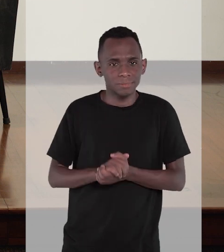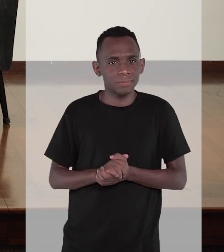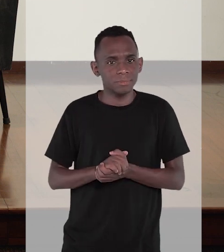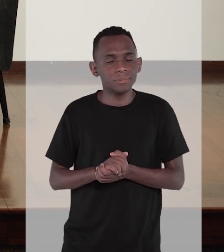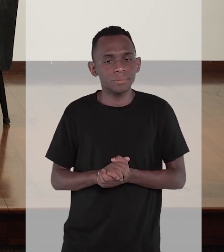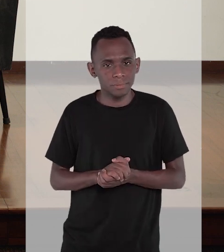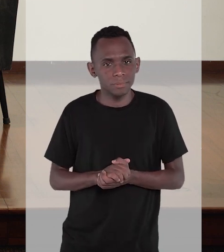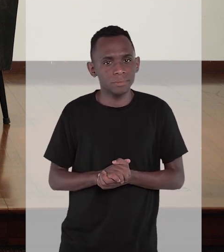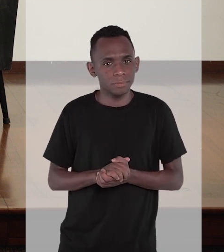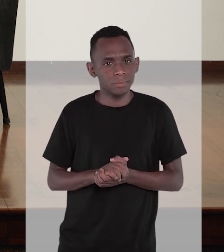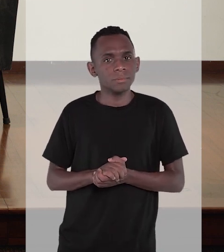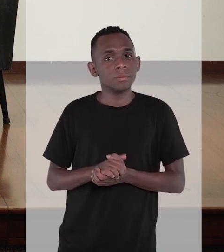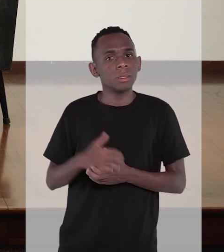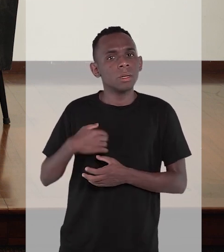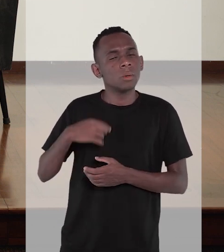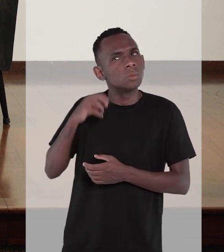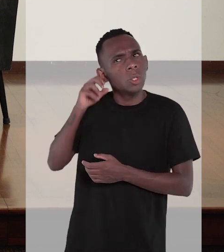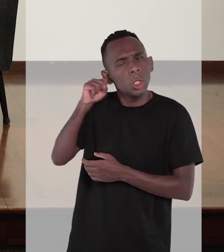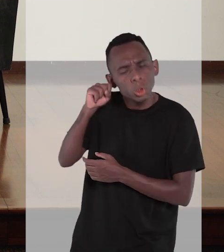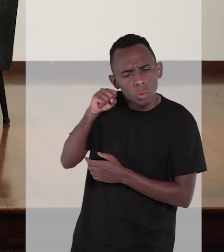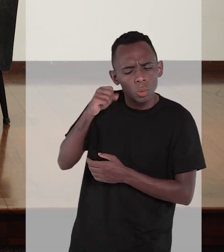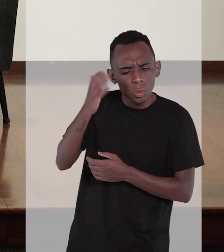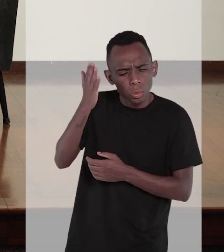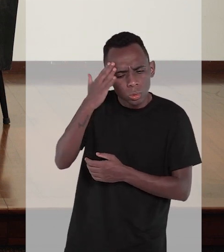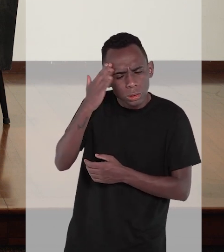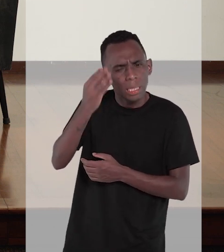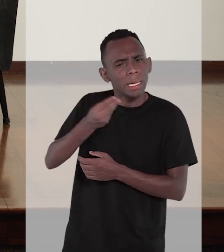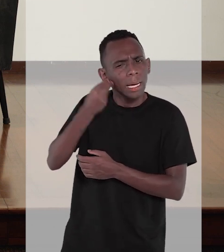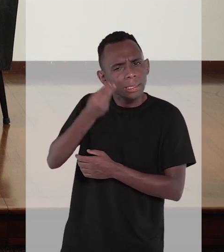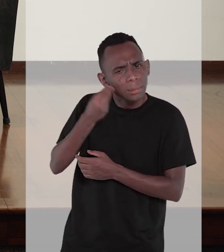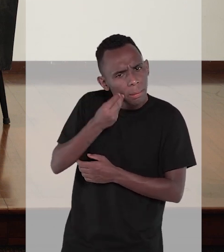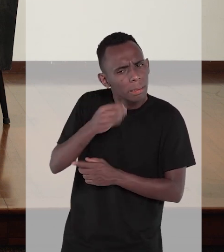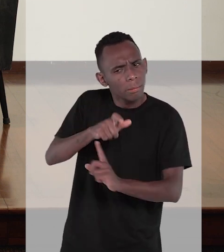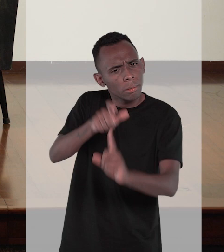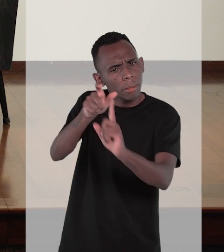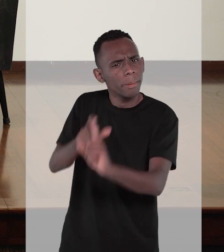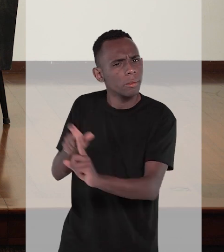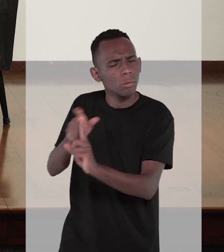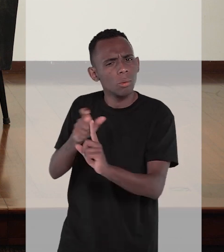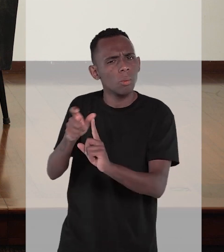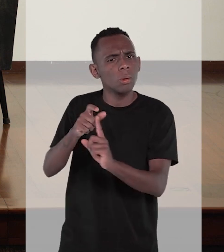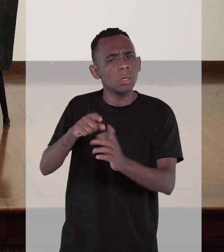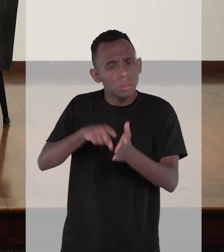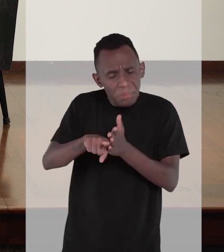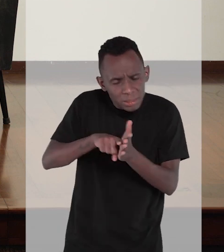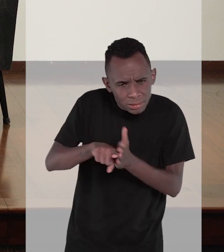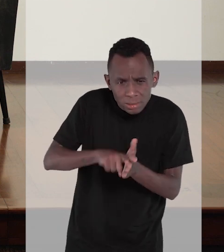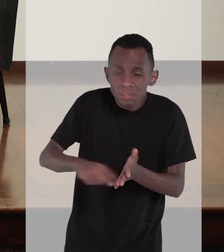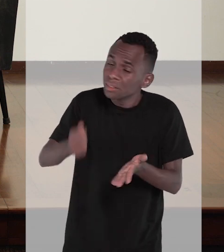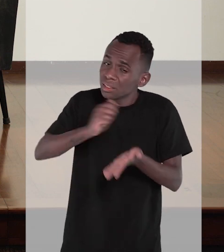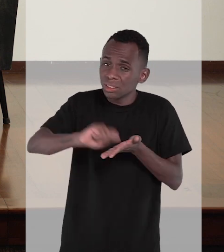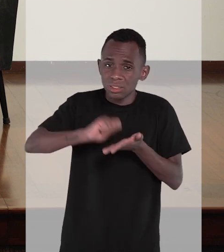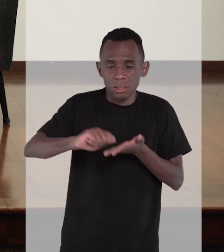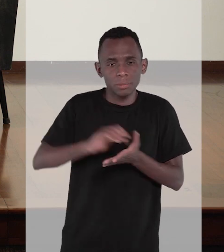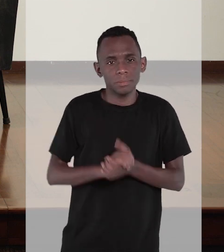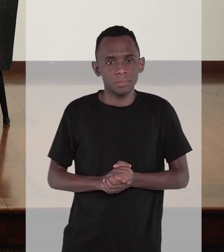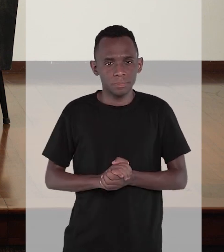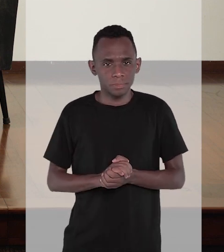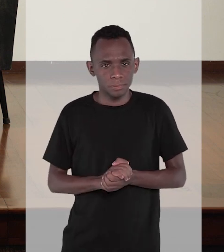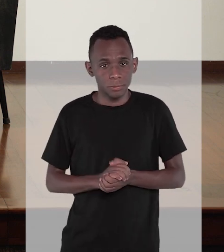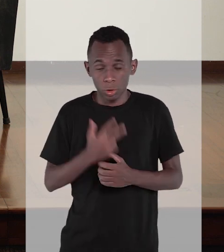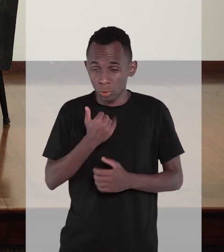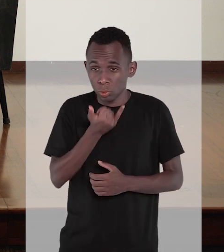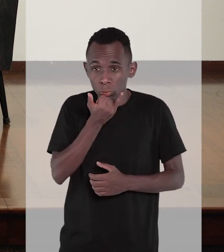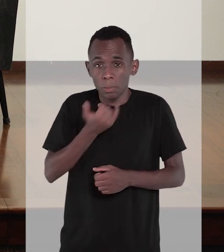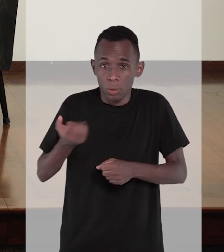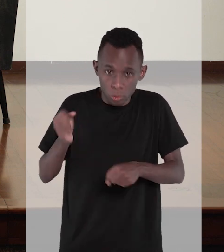faço... Eu ouço o disco, sei o caminho da pessoa, dou uma pequena pesquisada de algumas coisas e escrevo.